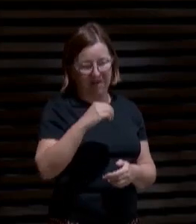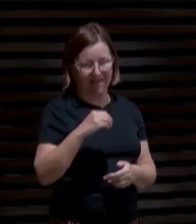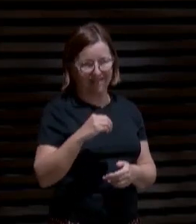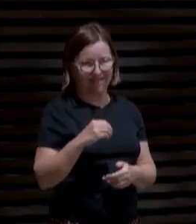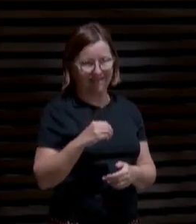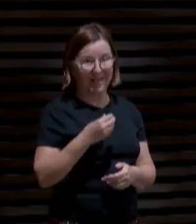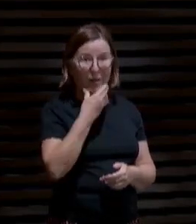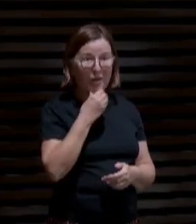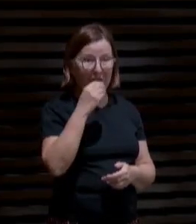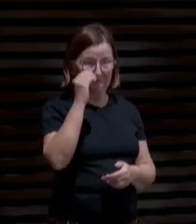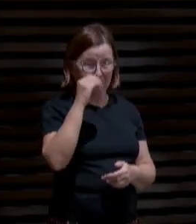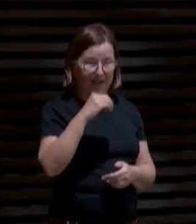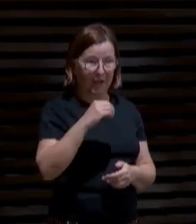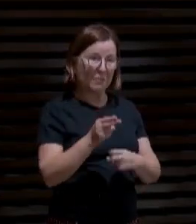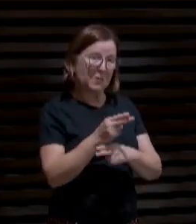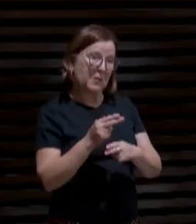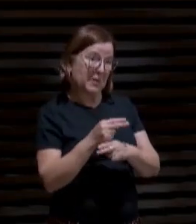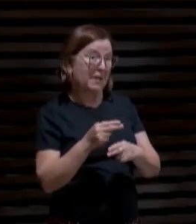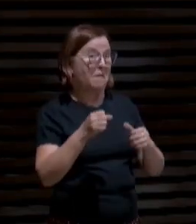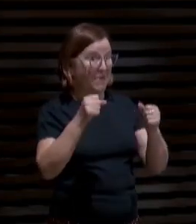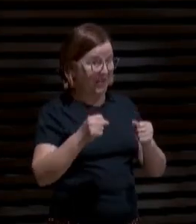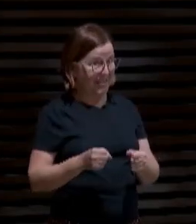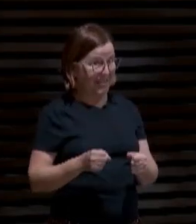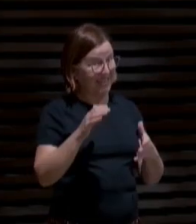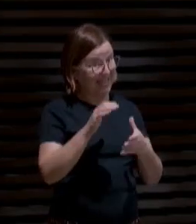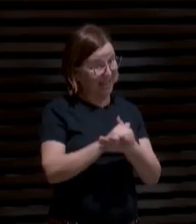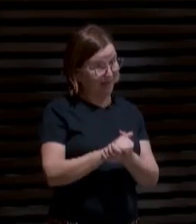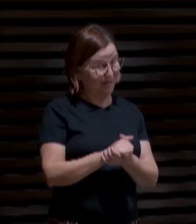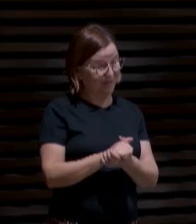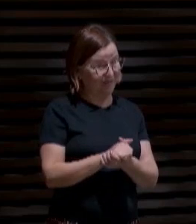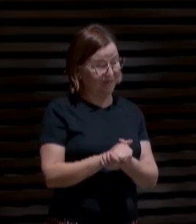qualquer outra forma, ele se casou com ela e foi